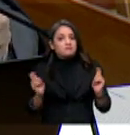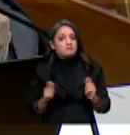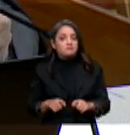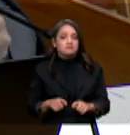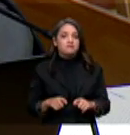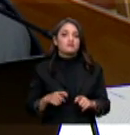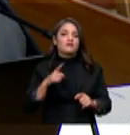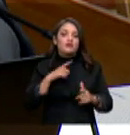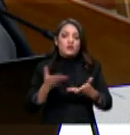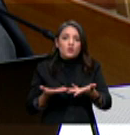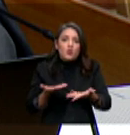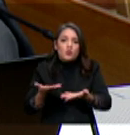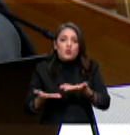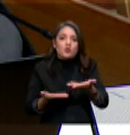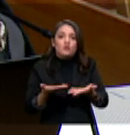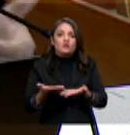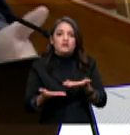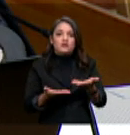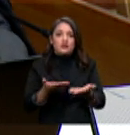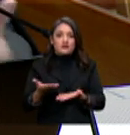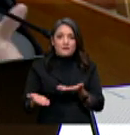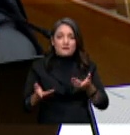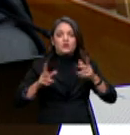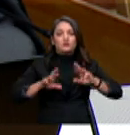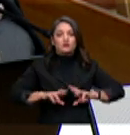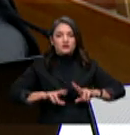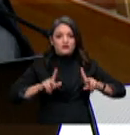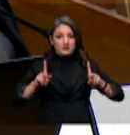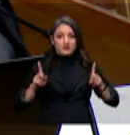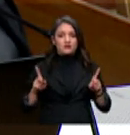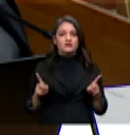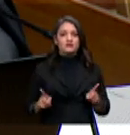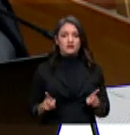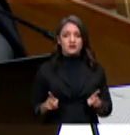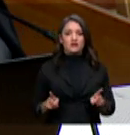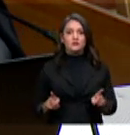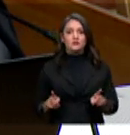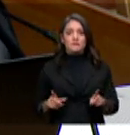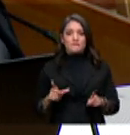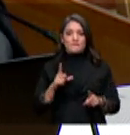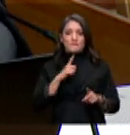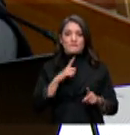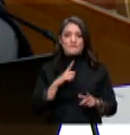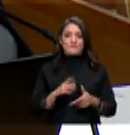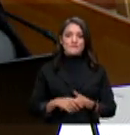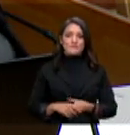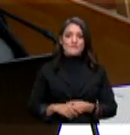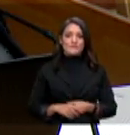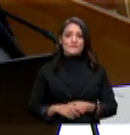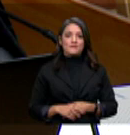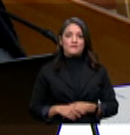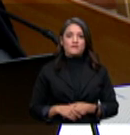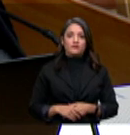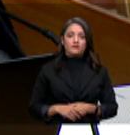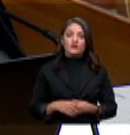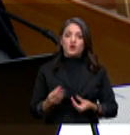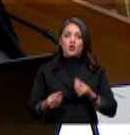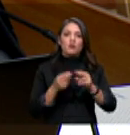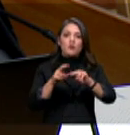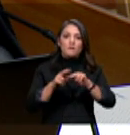um tratamento excepcional ou diferenciado, podemos chamar assim, mediante